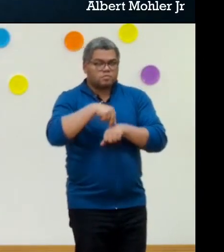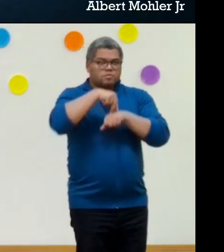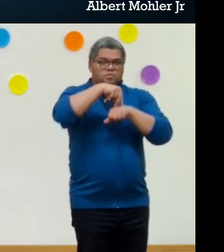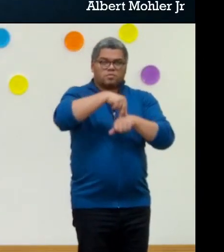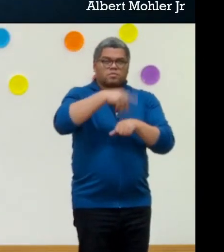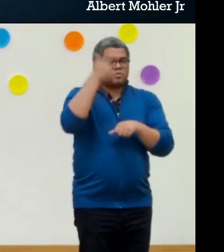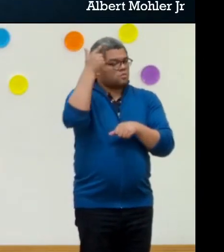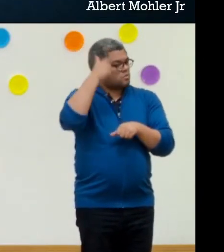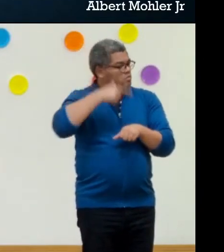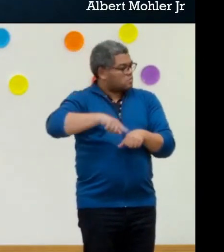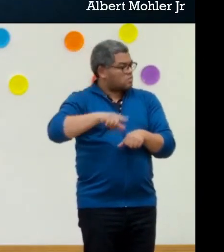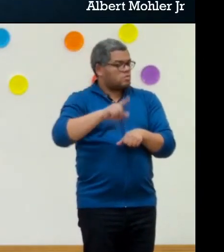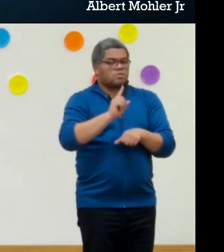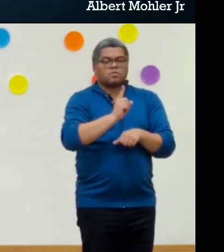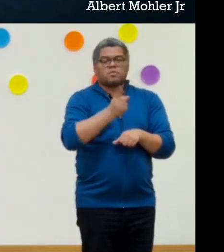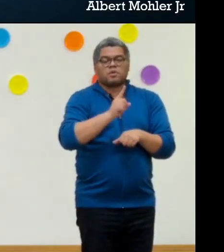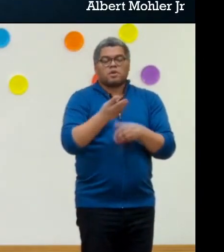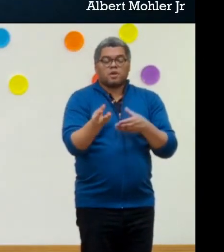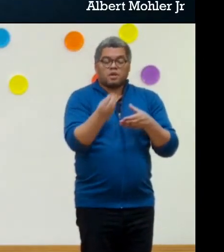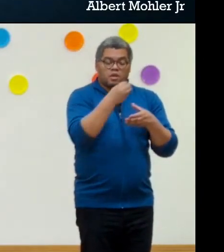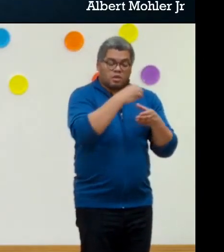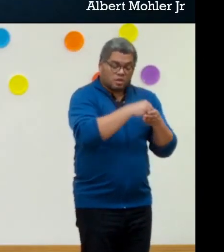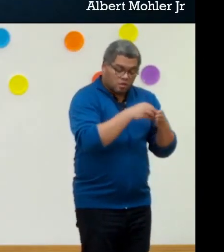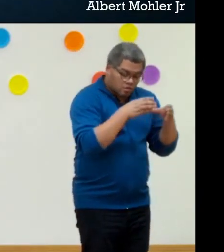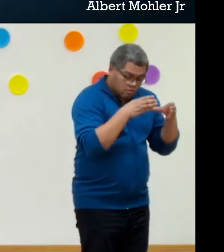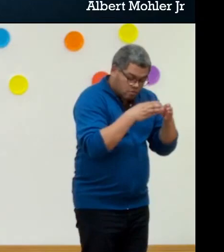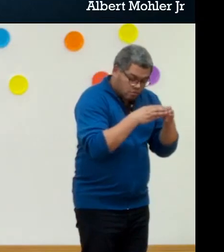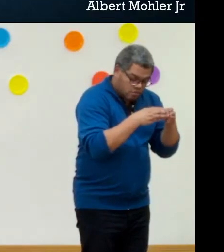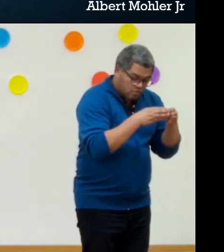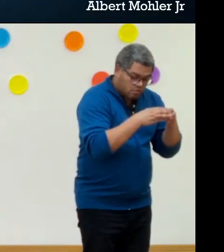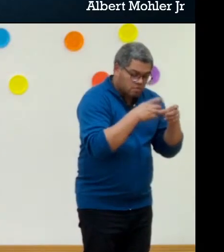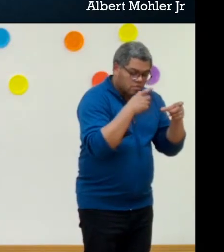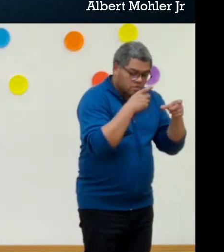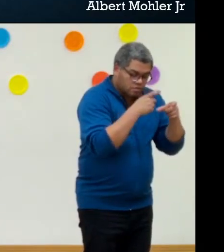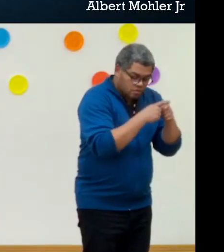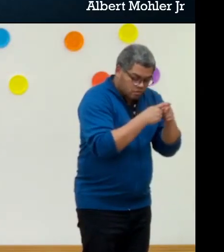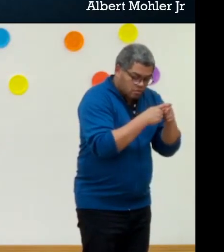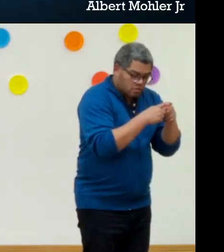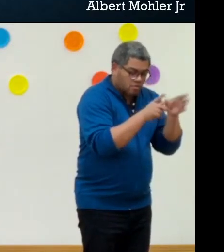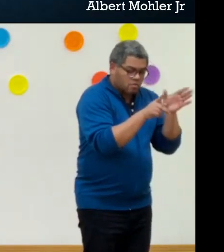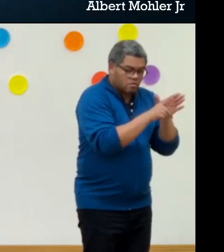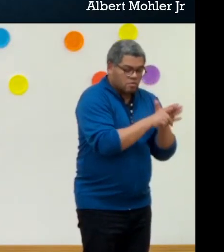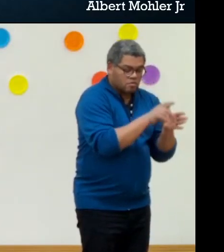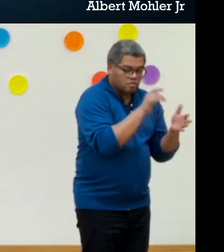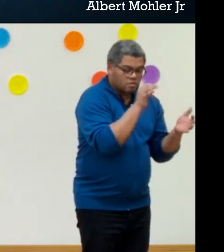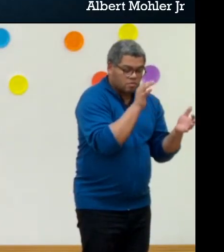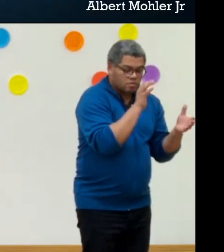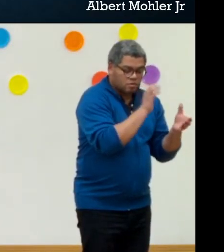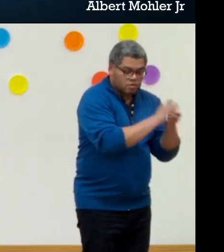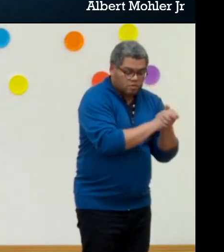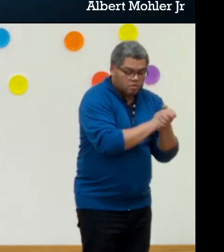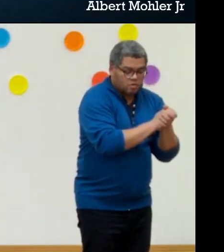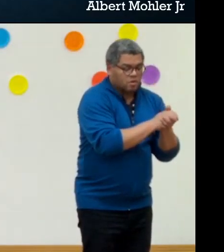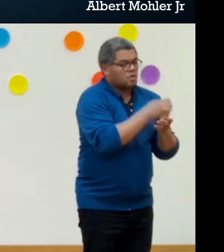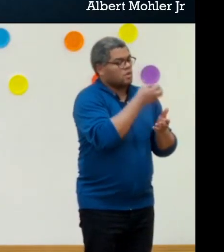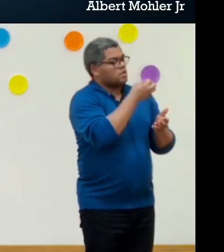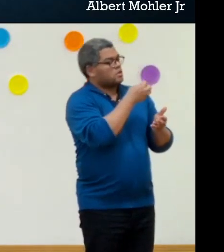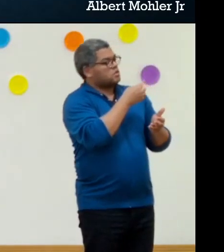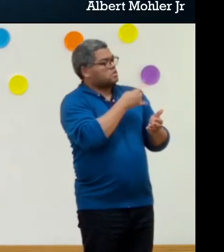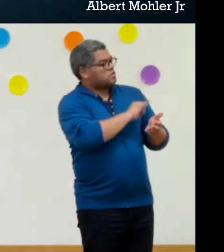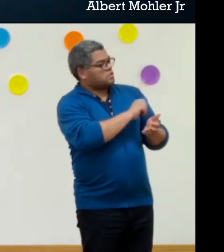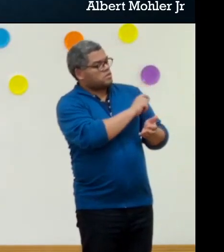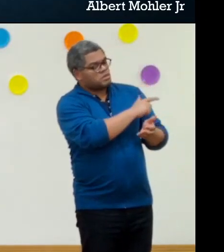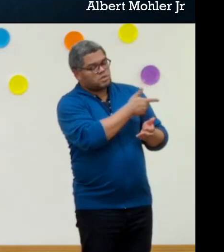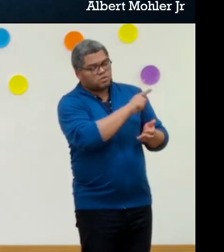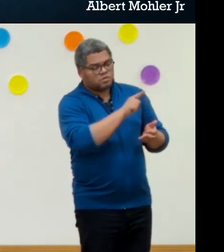a fidelidade dentro do pequeno e inerente universo do casamento, se a gente não consegue manter a confiança